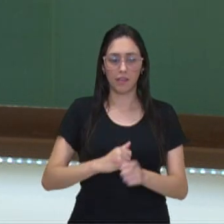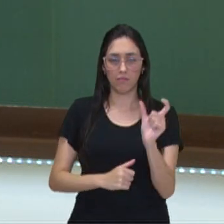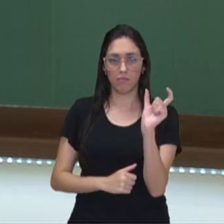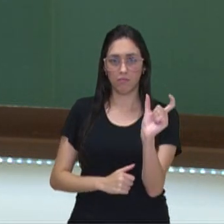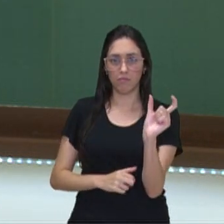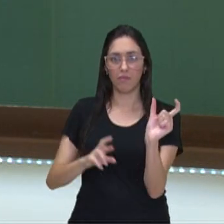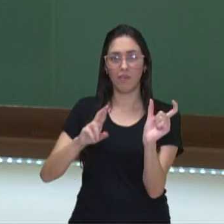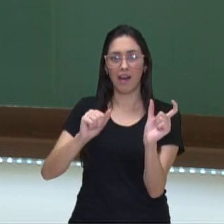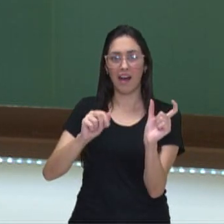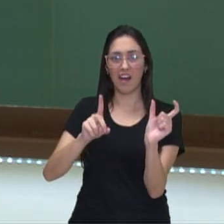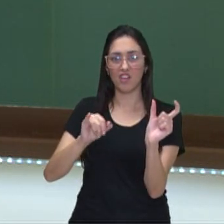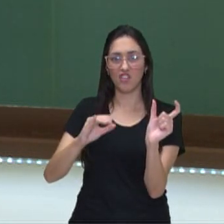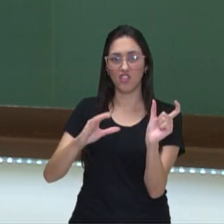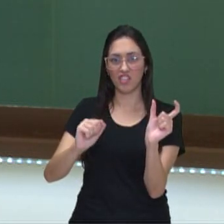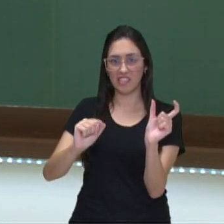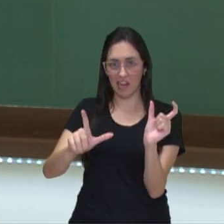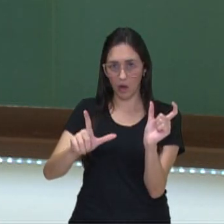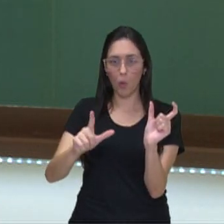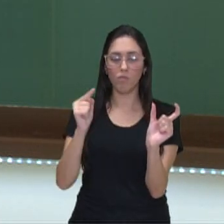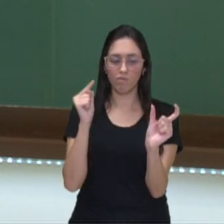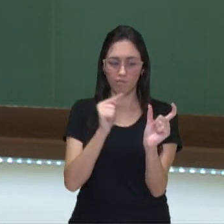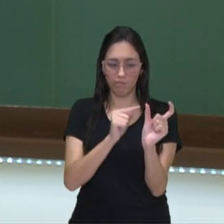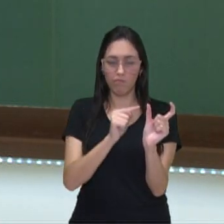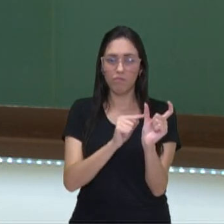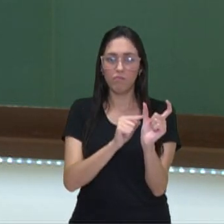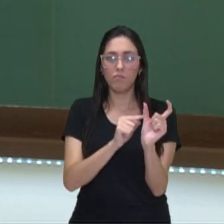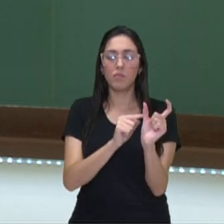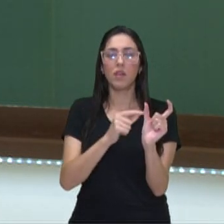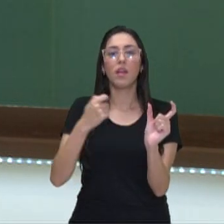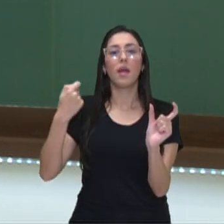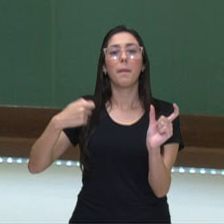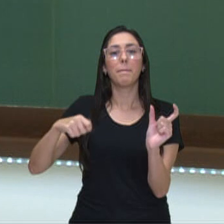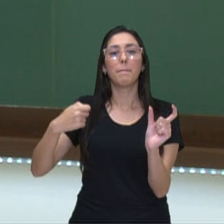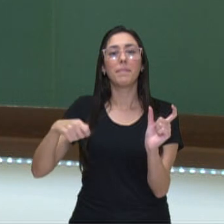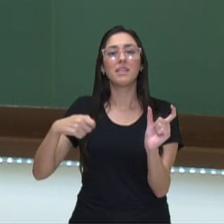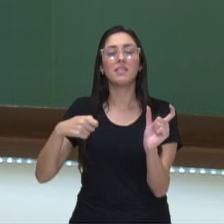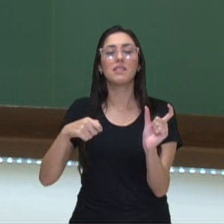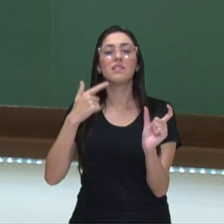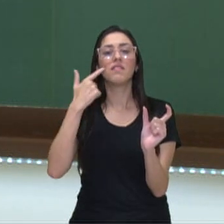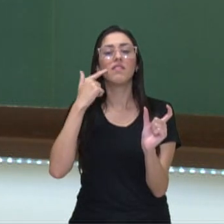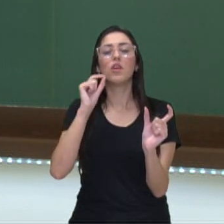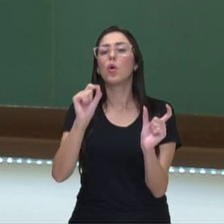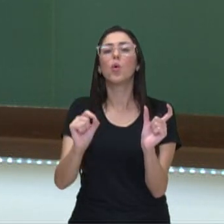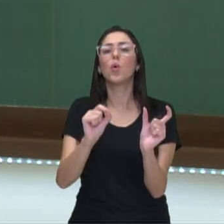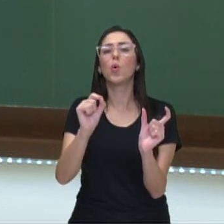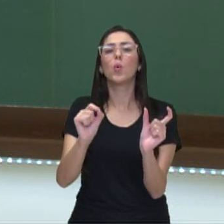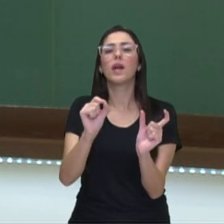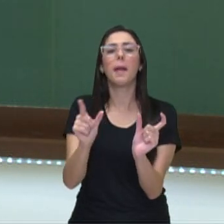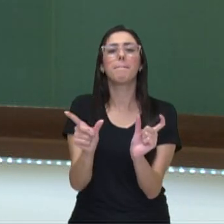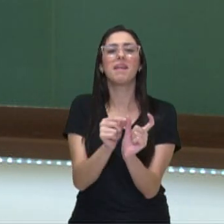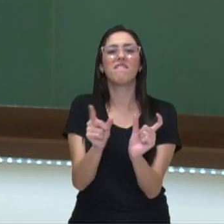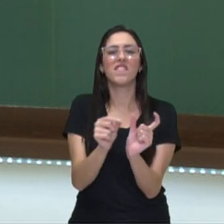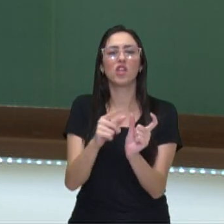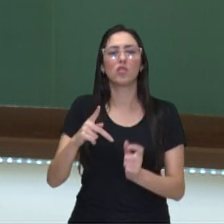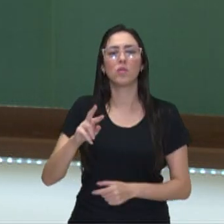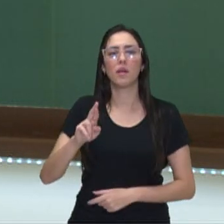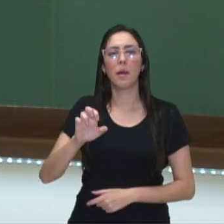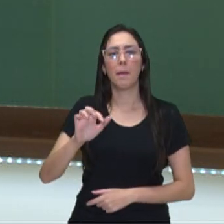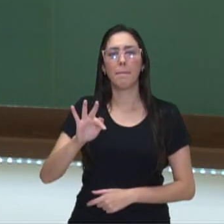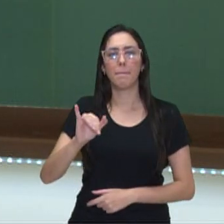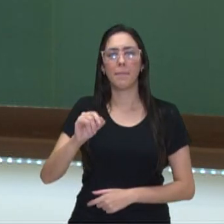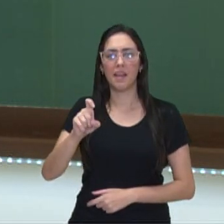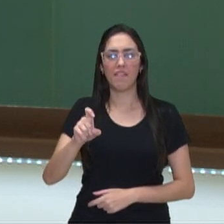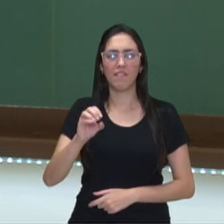vai ser o radical, e dele a gente vai destacar o prefix, ou seja, o que vem